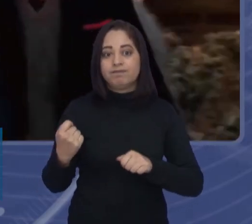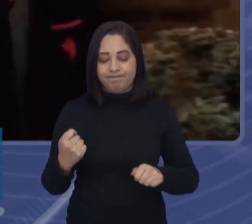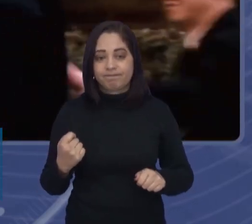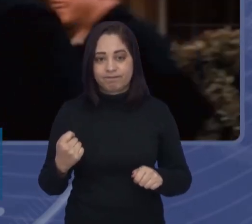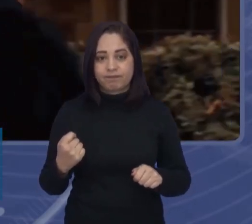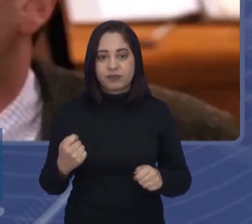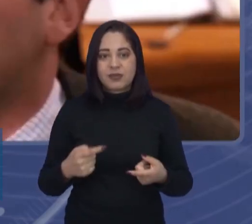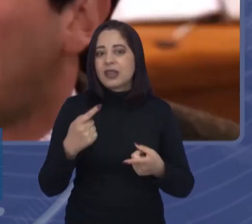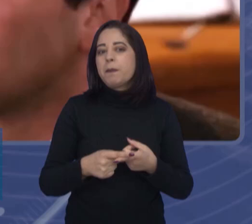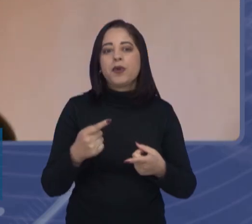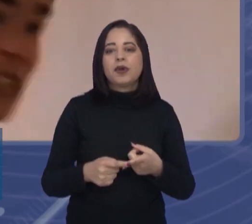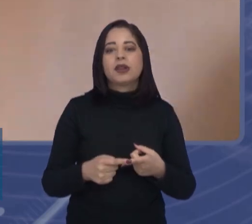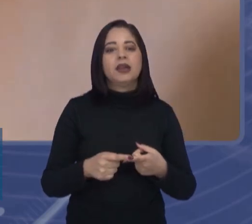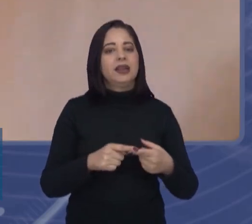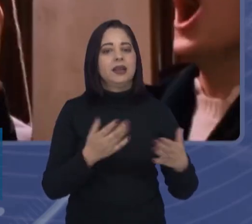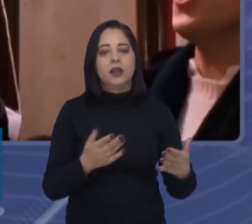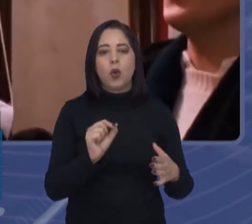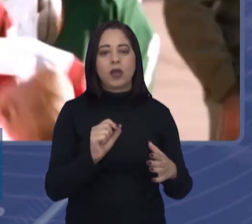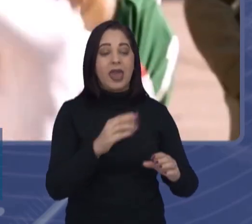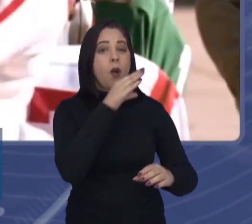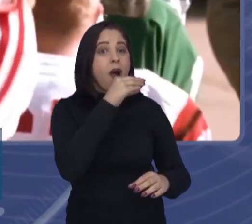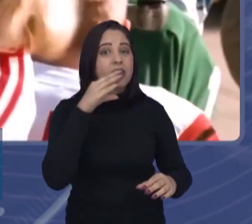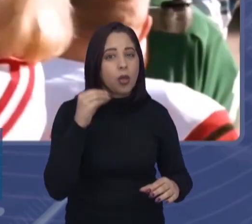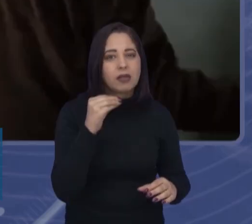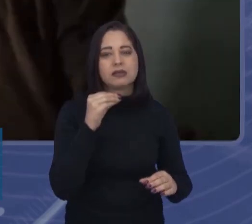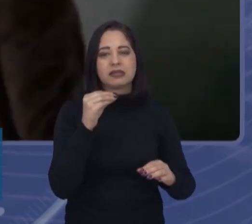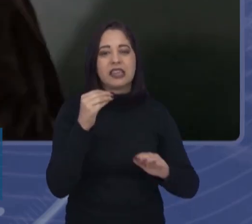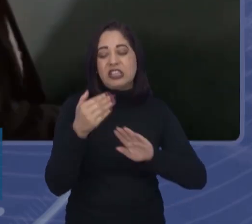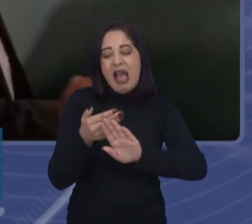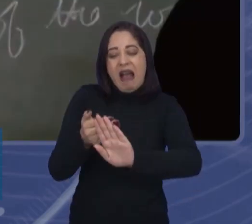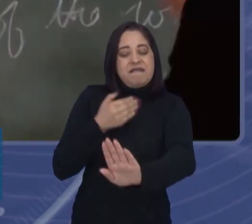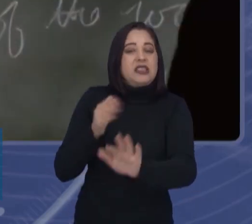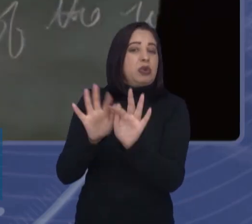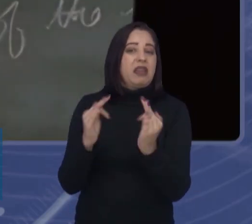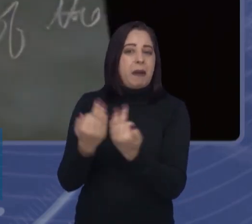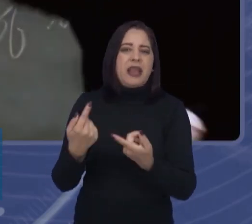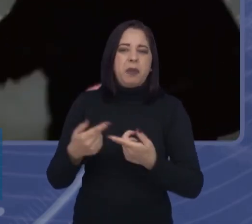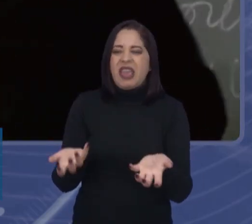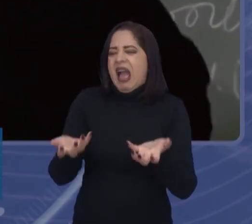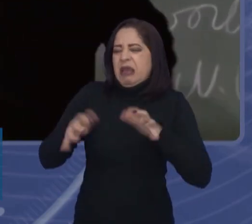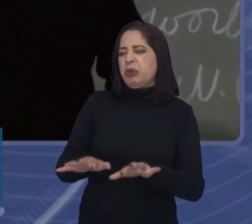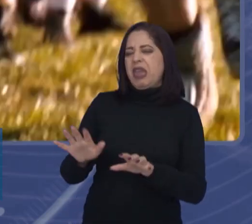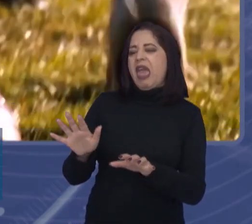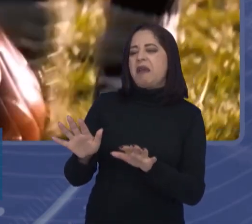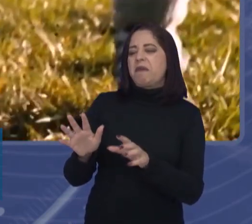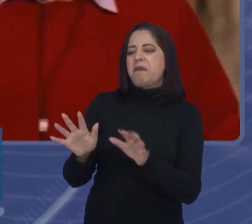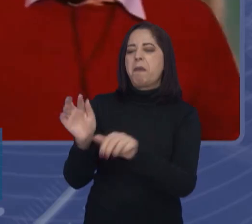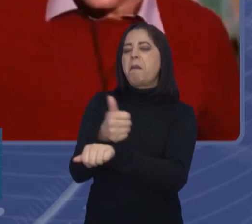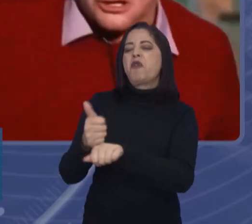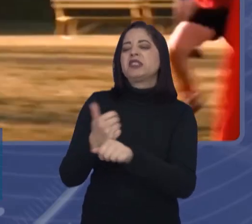né, desse rompimento que um adolescente tem com a família por não querer seguir os passos, né, que o